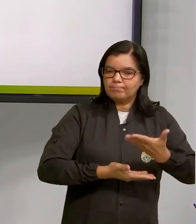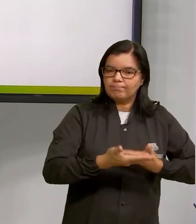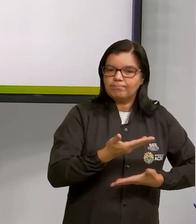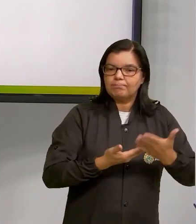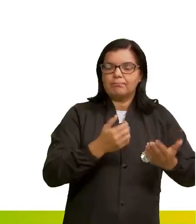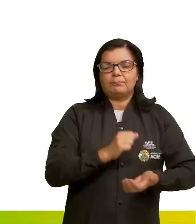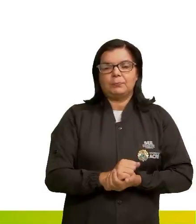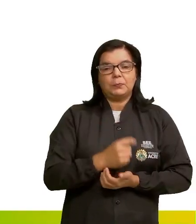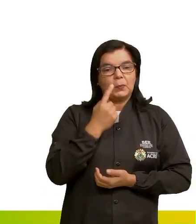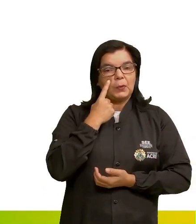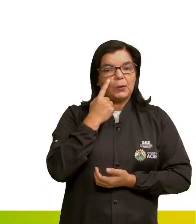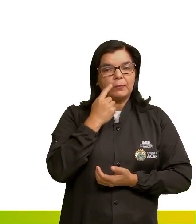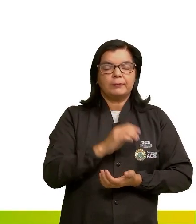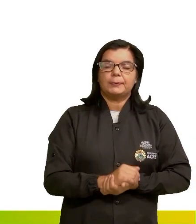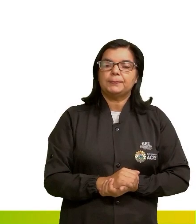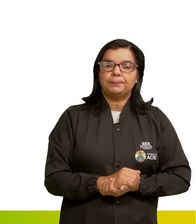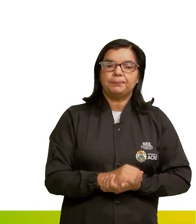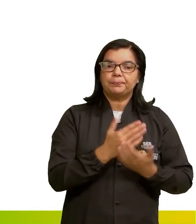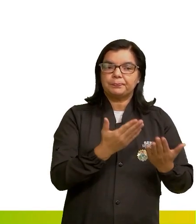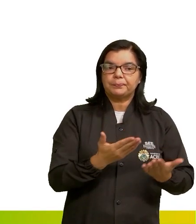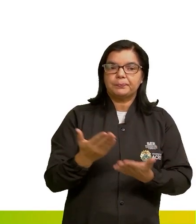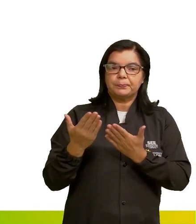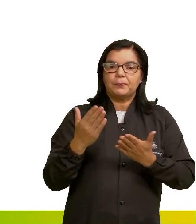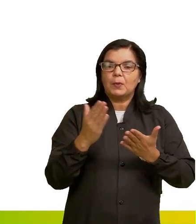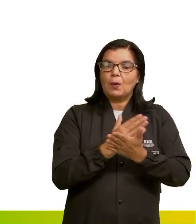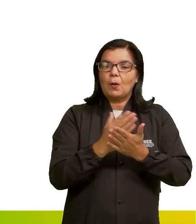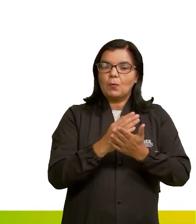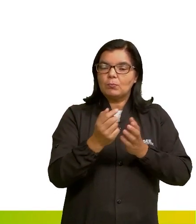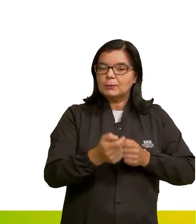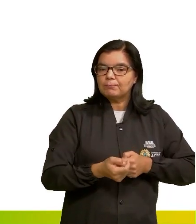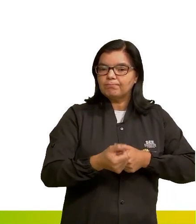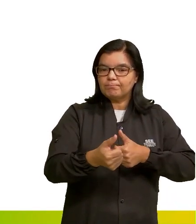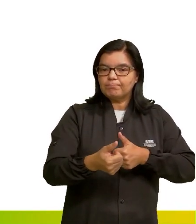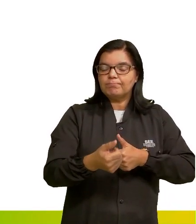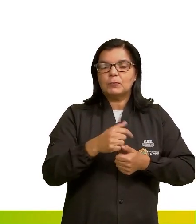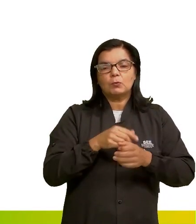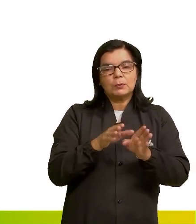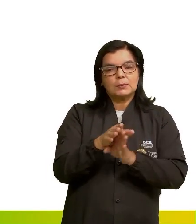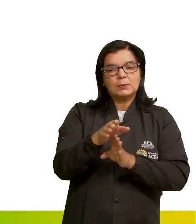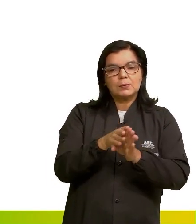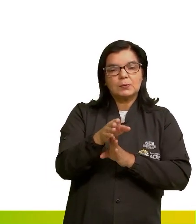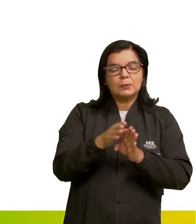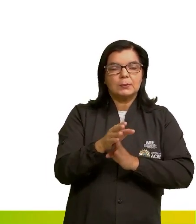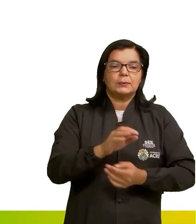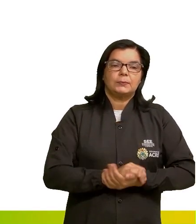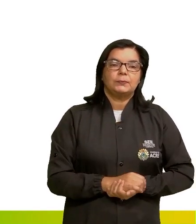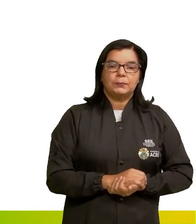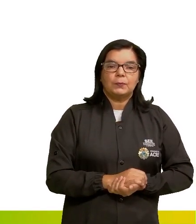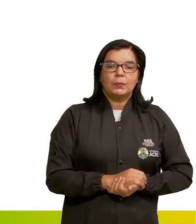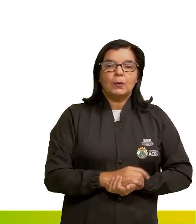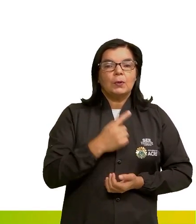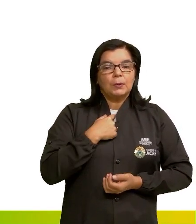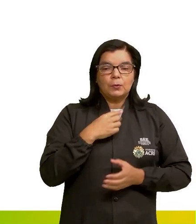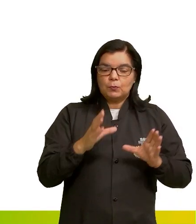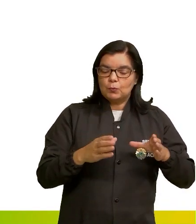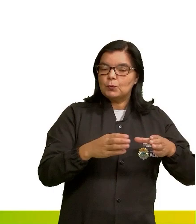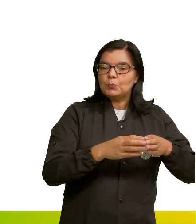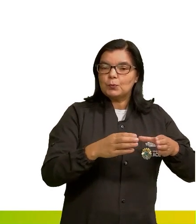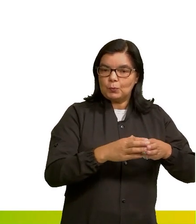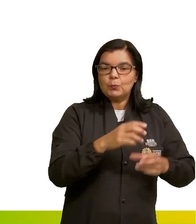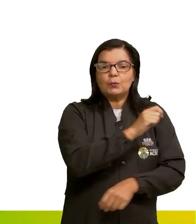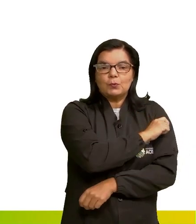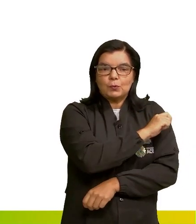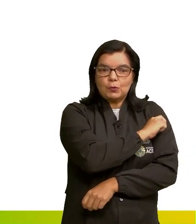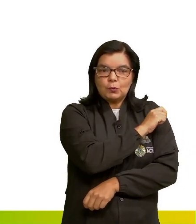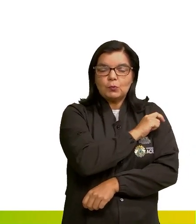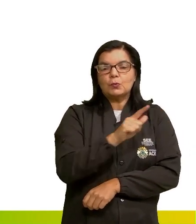mesmo? Vamos aqui observar algumas dicas, algumas orientações, através dos grêmios estudantis e